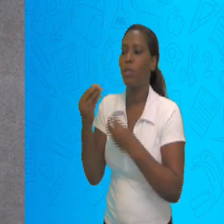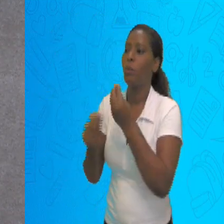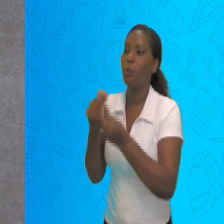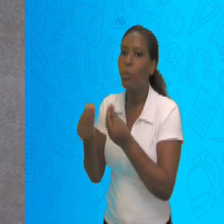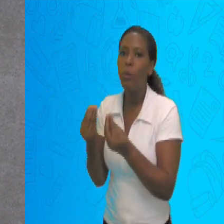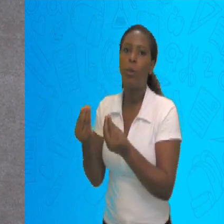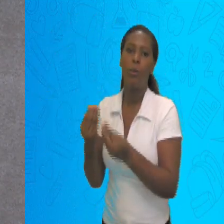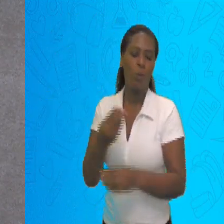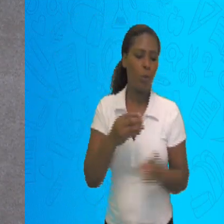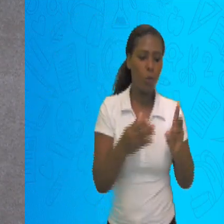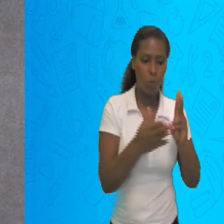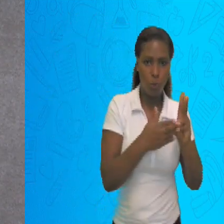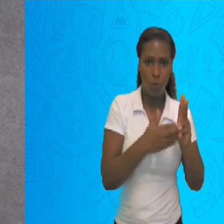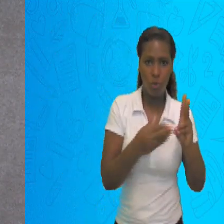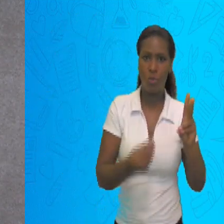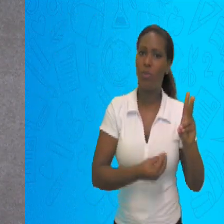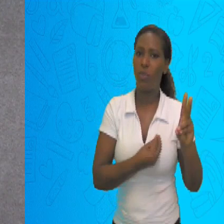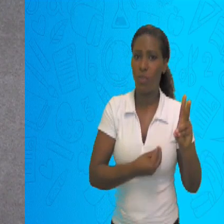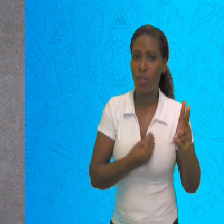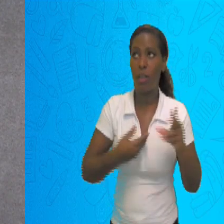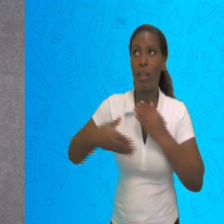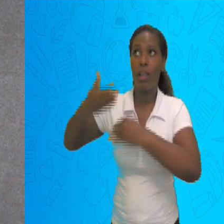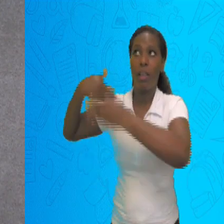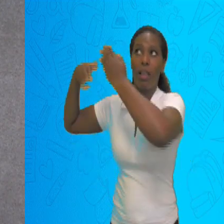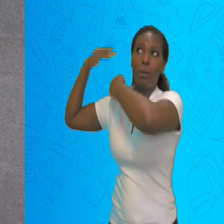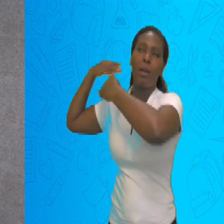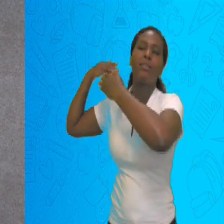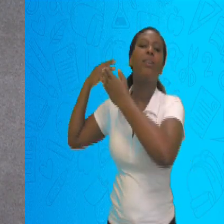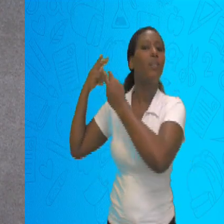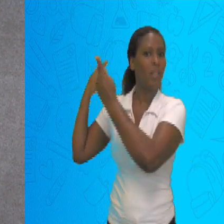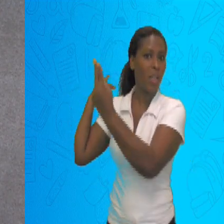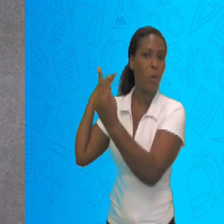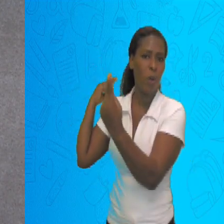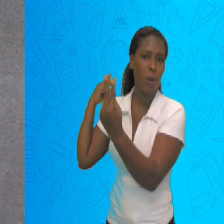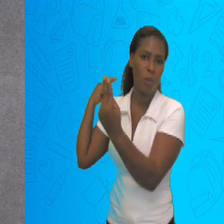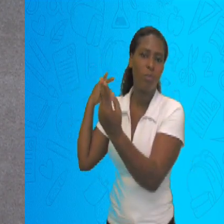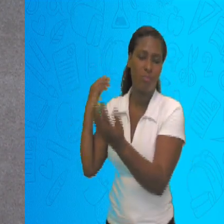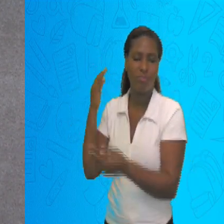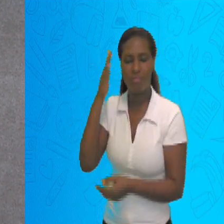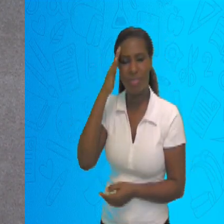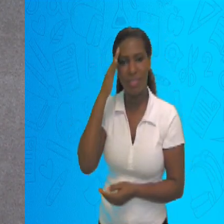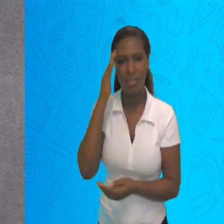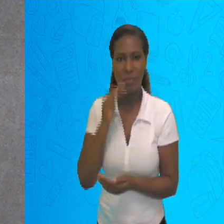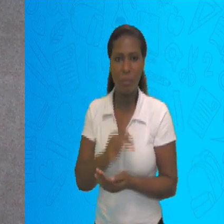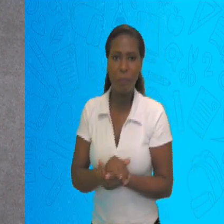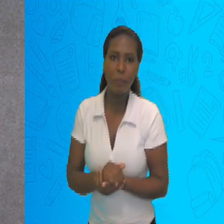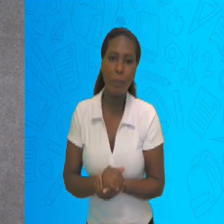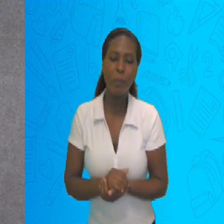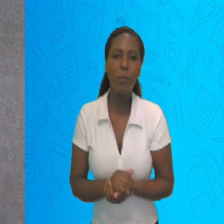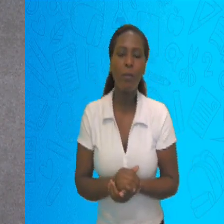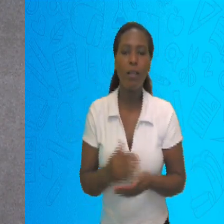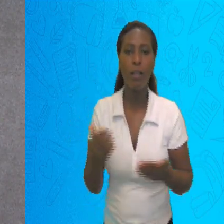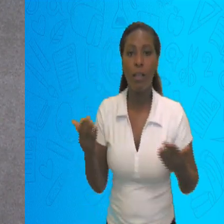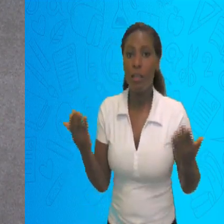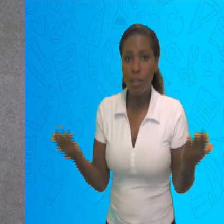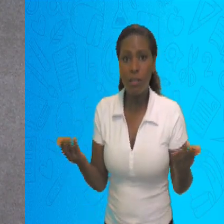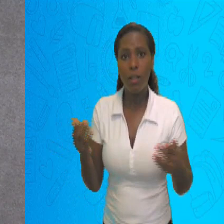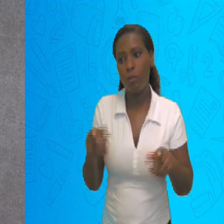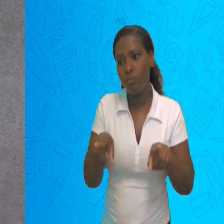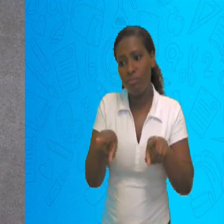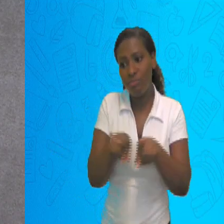Já a sociedade, ela produzia alimentos a pequenas populações indígenas, devido